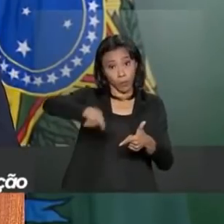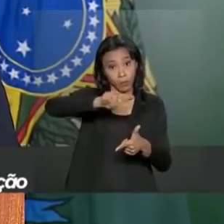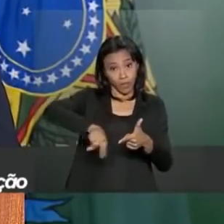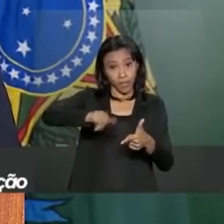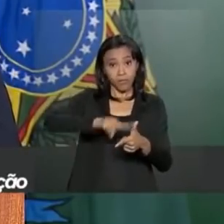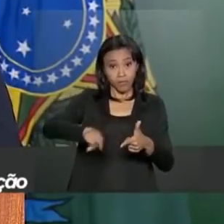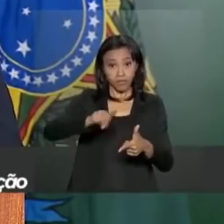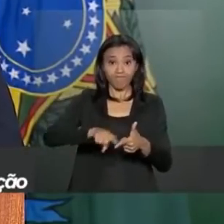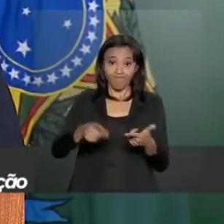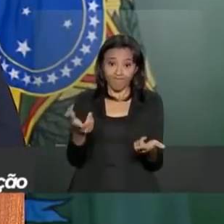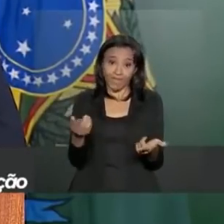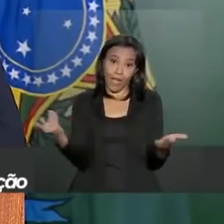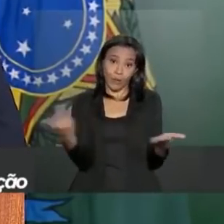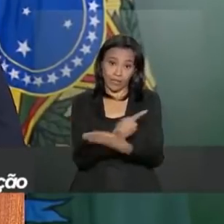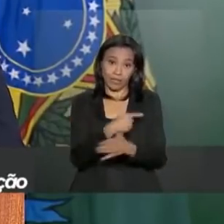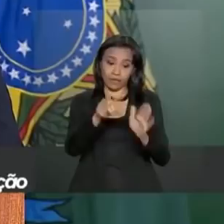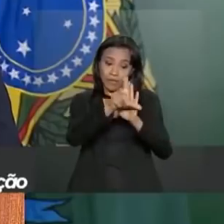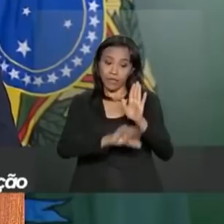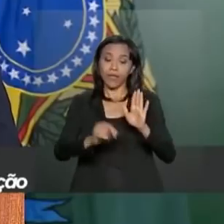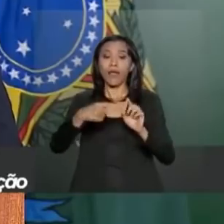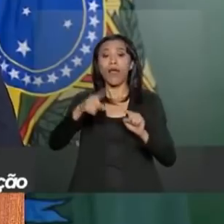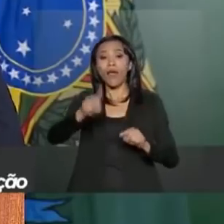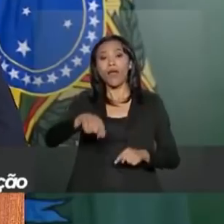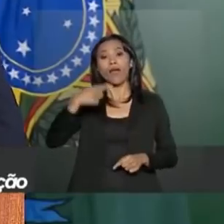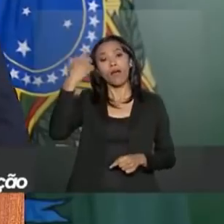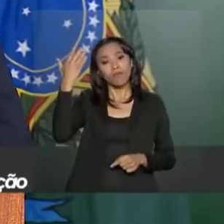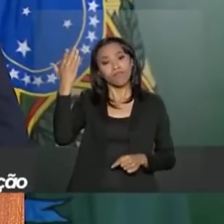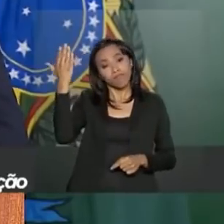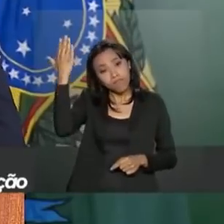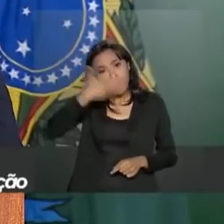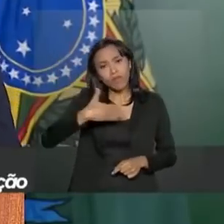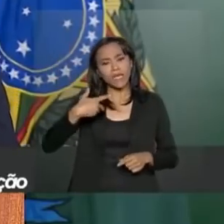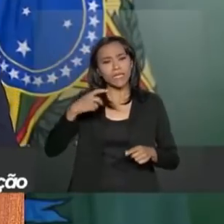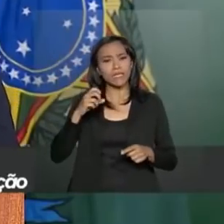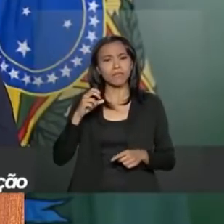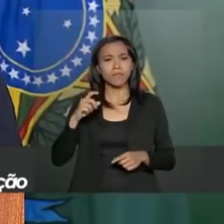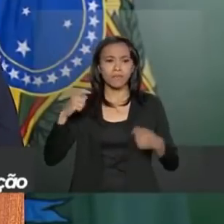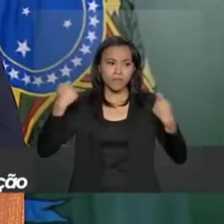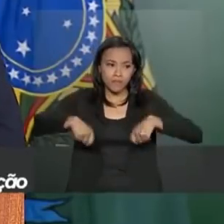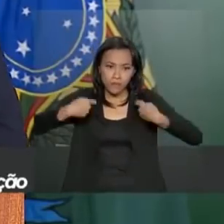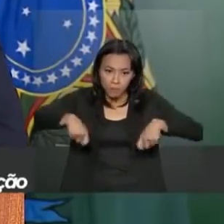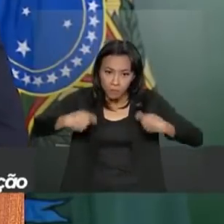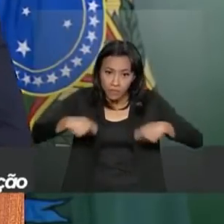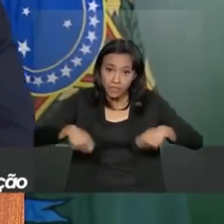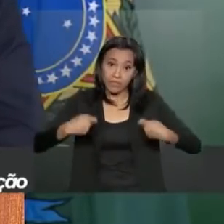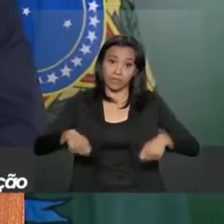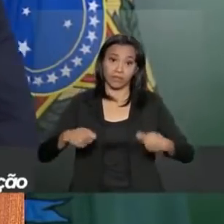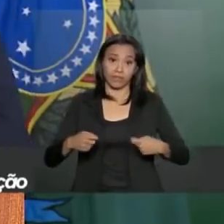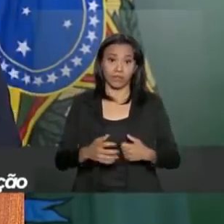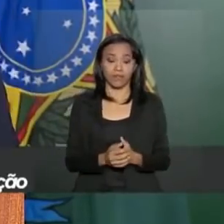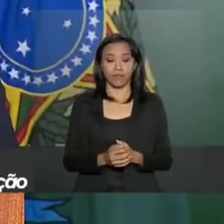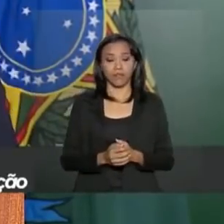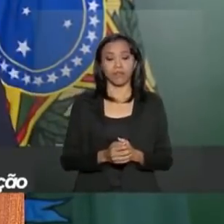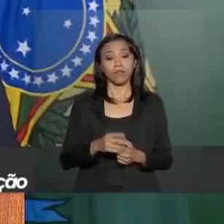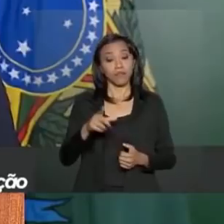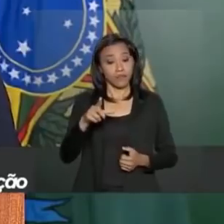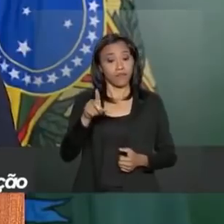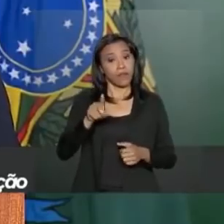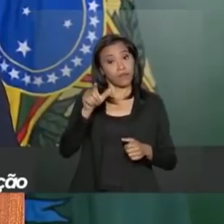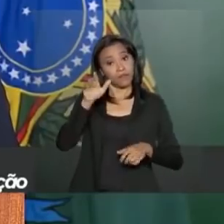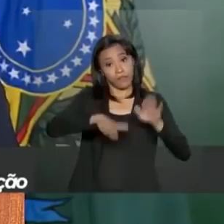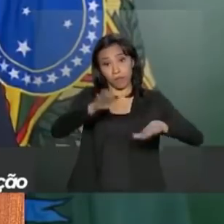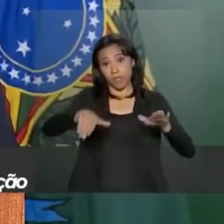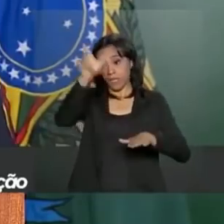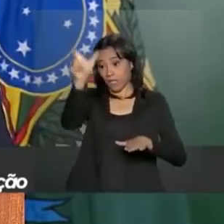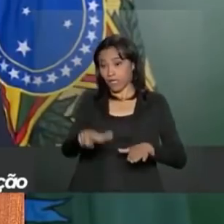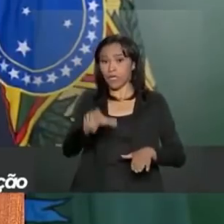tínhamos na lei é a comprovação da efetiva necessidade isso beirava a subjetividade